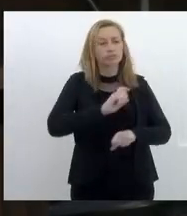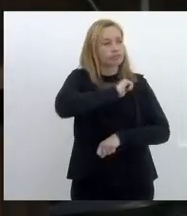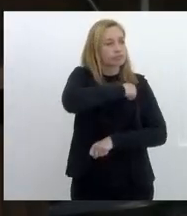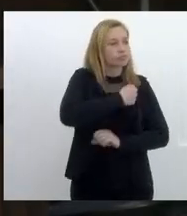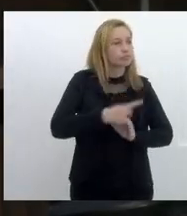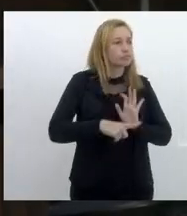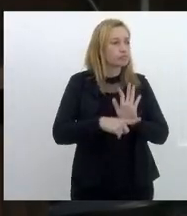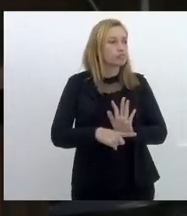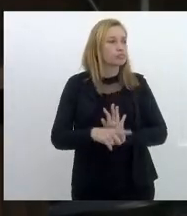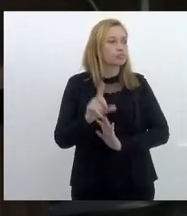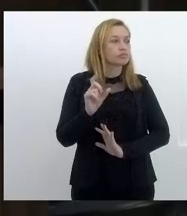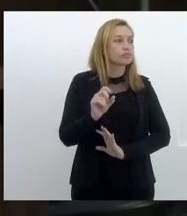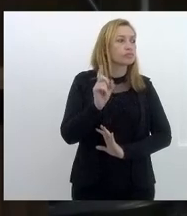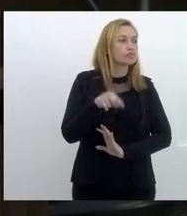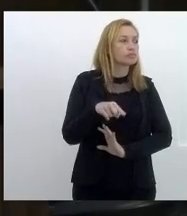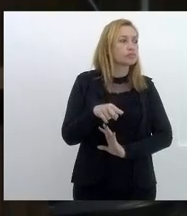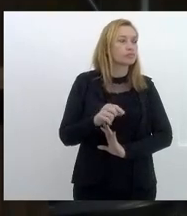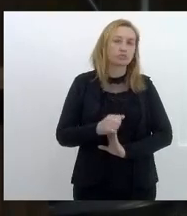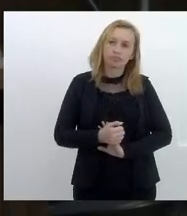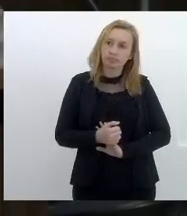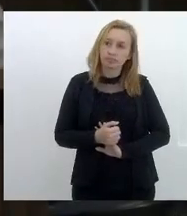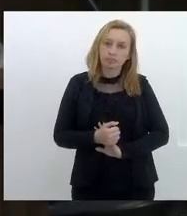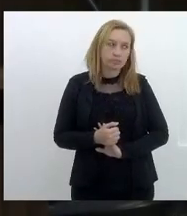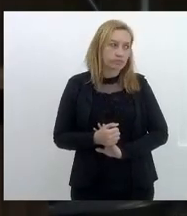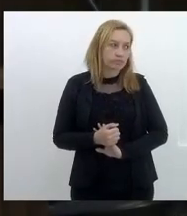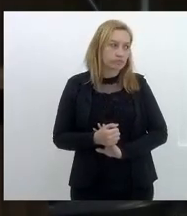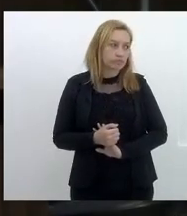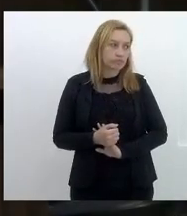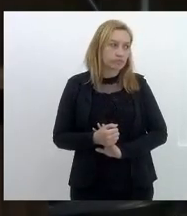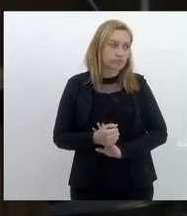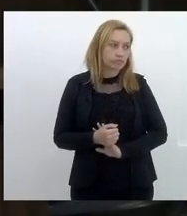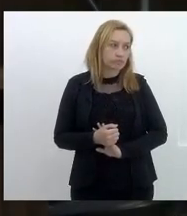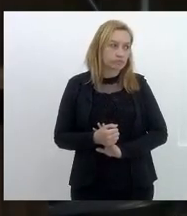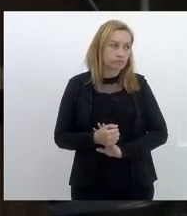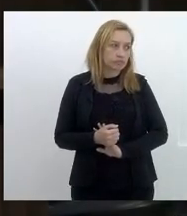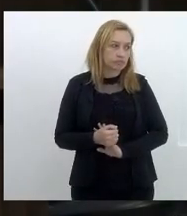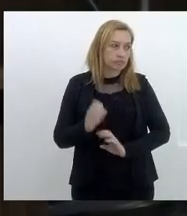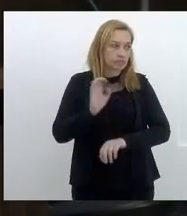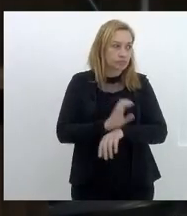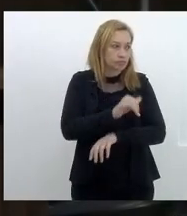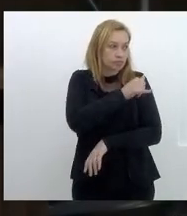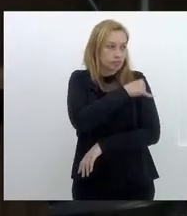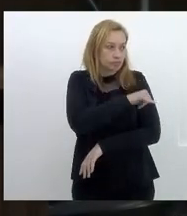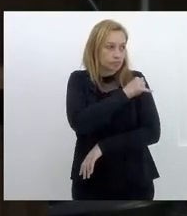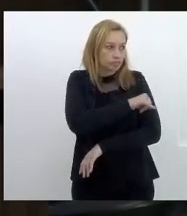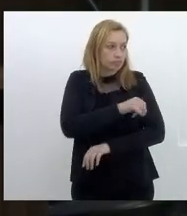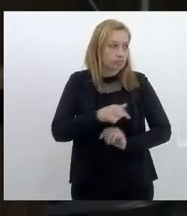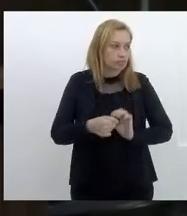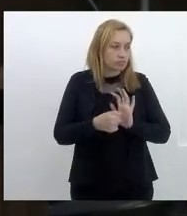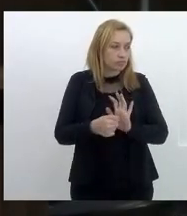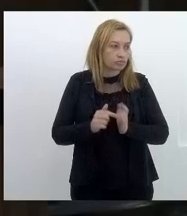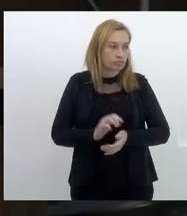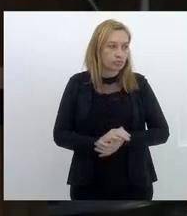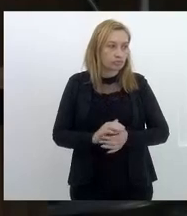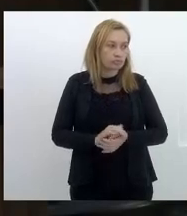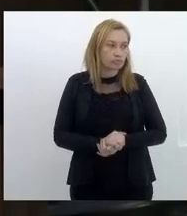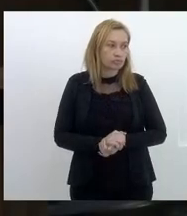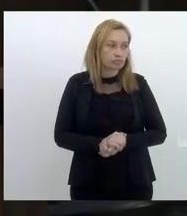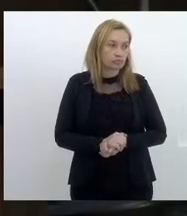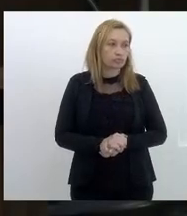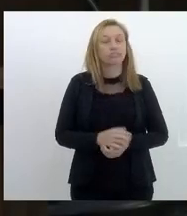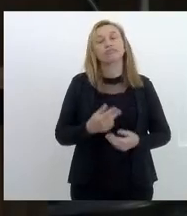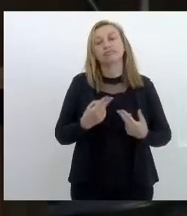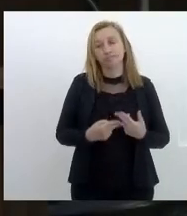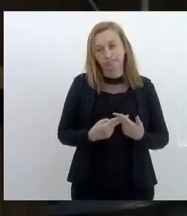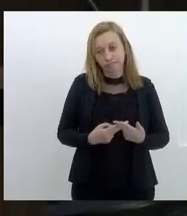é praticamente em posta está sendo imposta o estado do Rio de Janeiro e aí tem